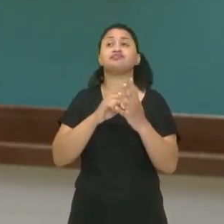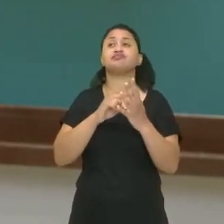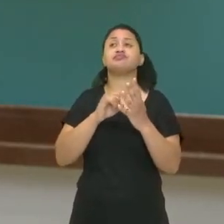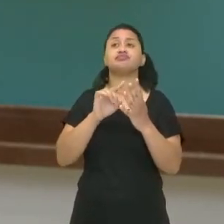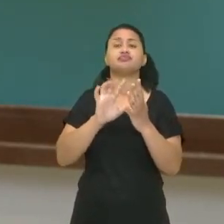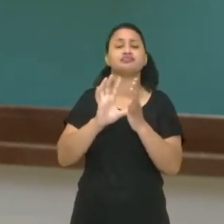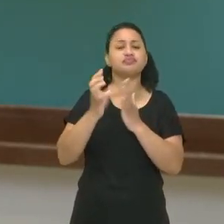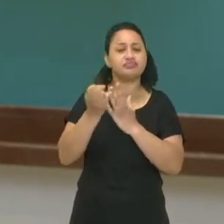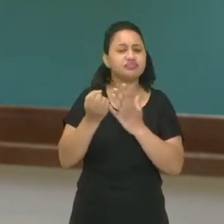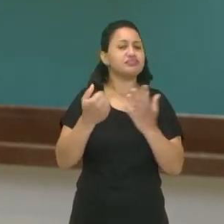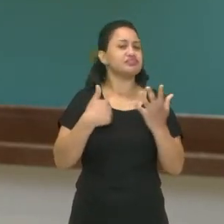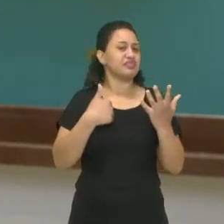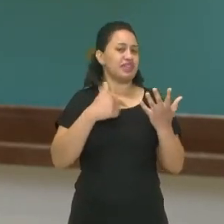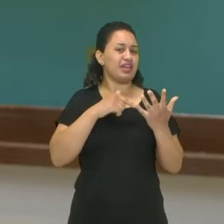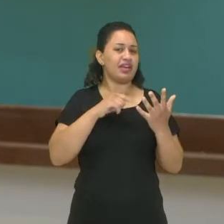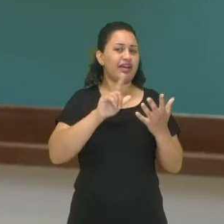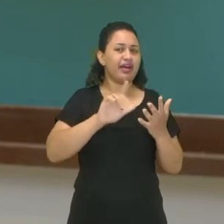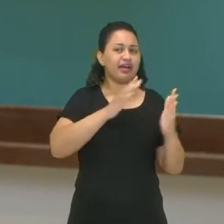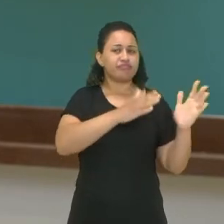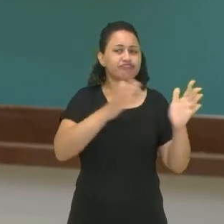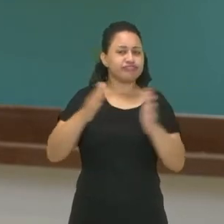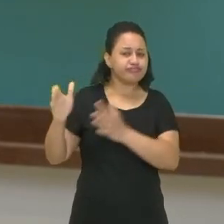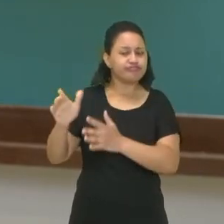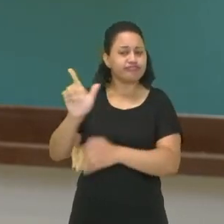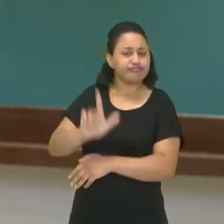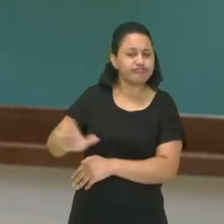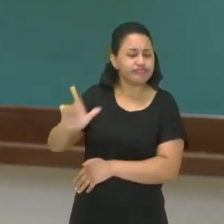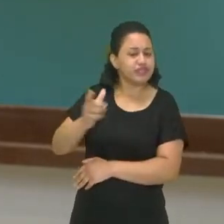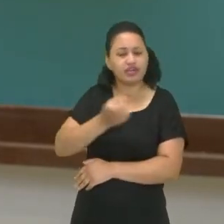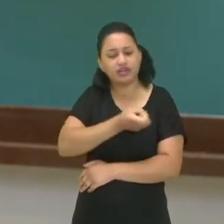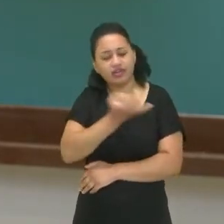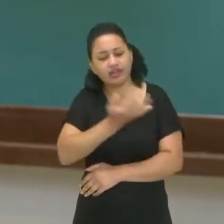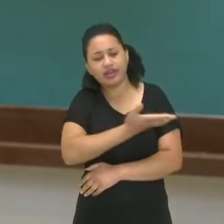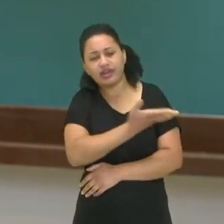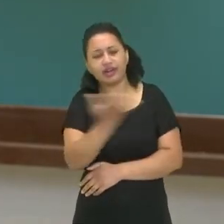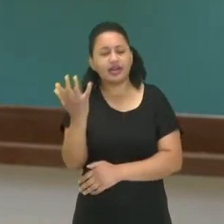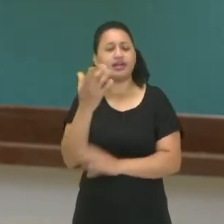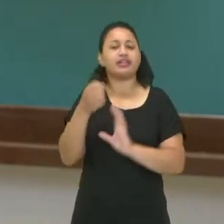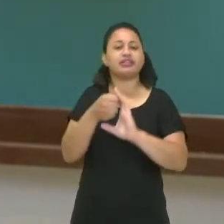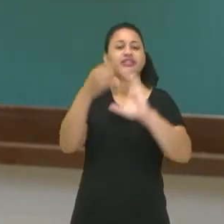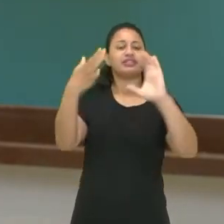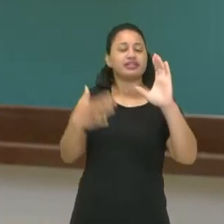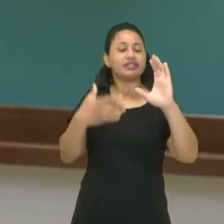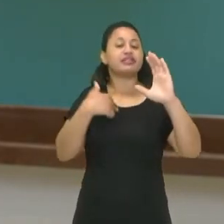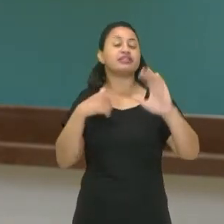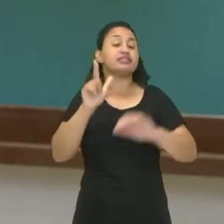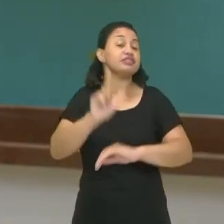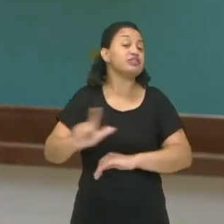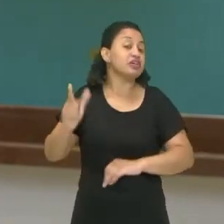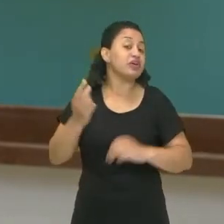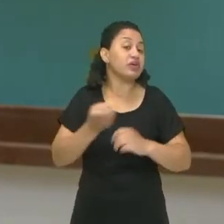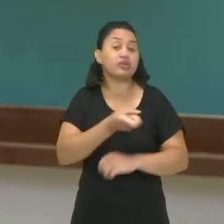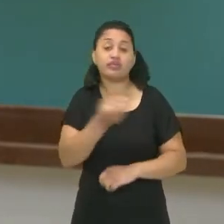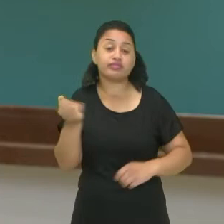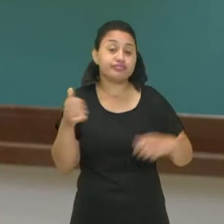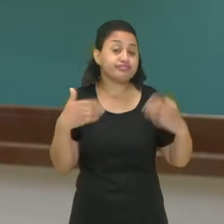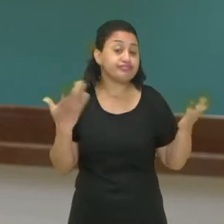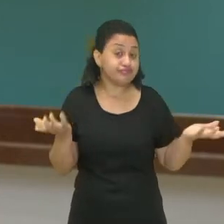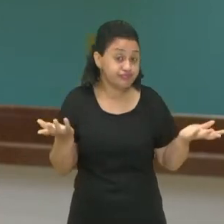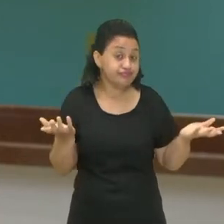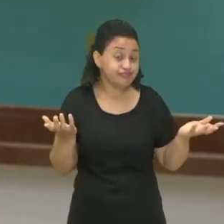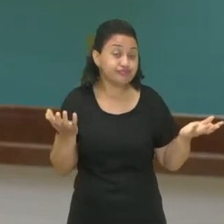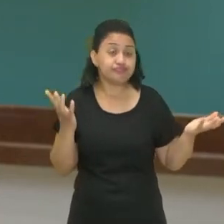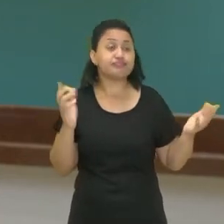do parnasianismo, do modernismo? De quais características literárias estaremos falando? No